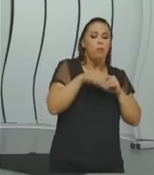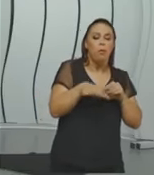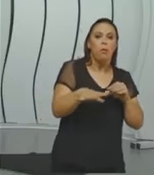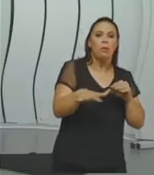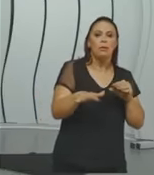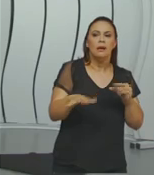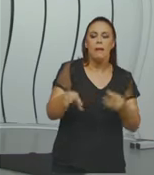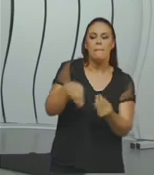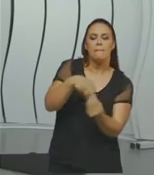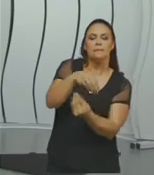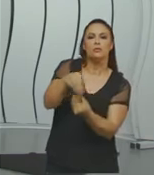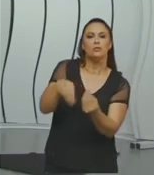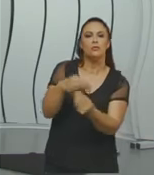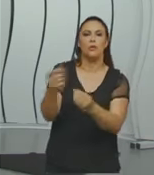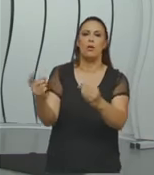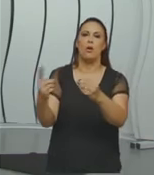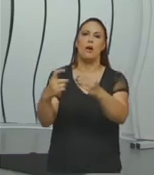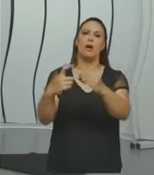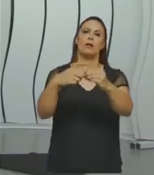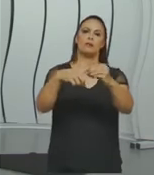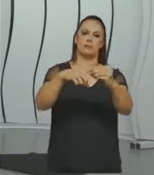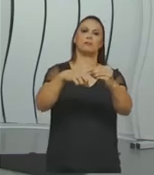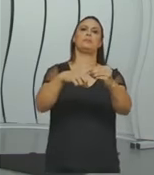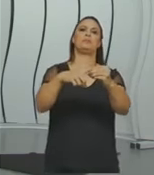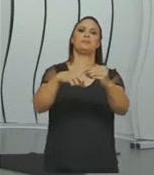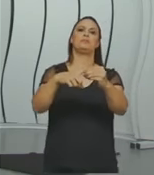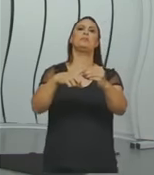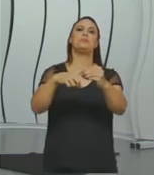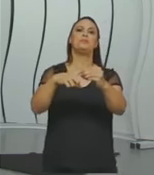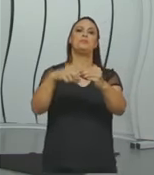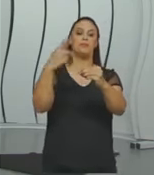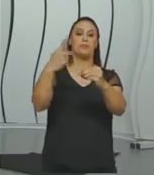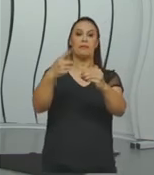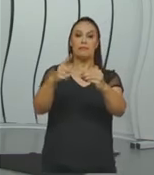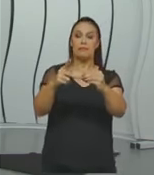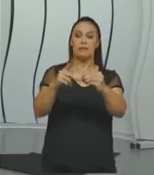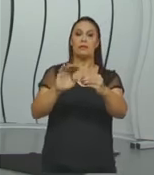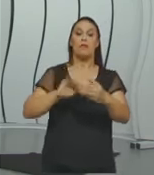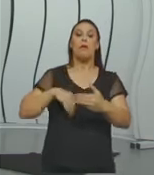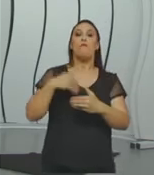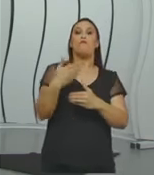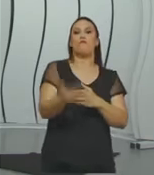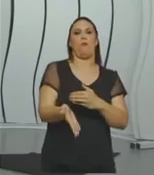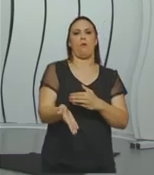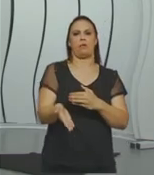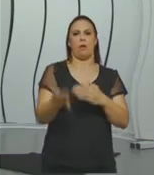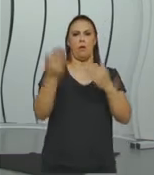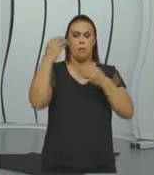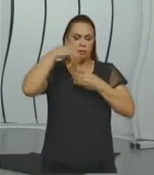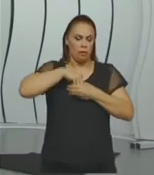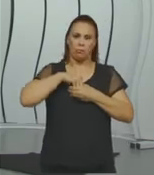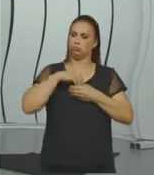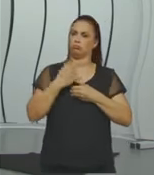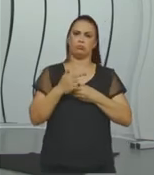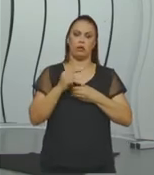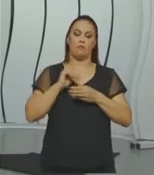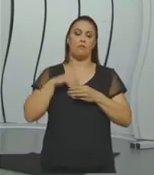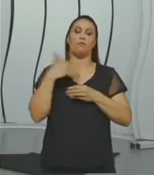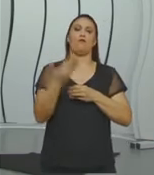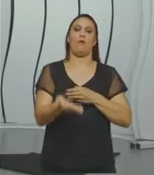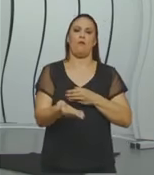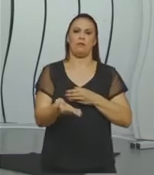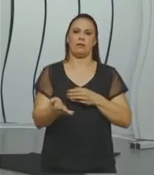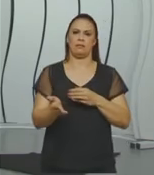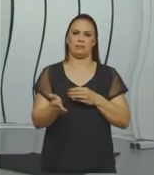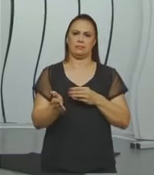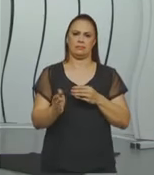embrião. Tranquilo? Então, esses daqui são alguns termos que a gente vai ter que guardar para a gente entender